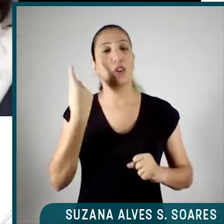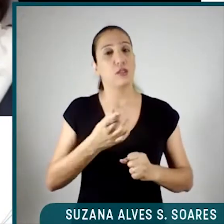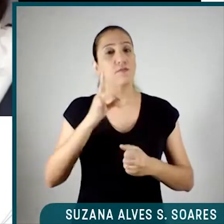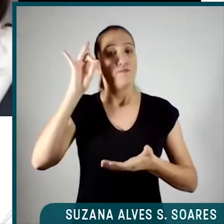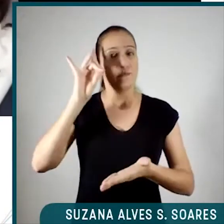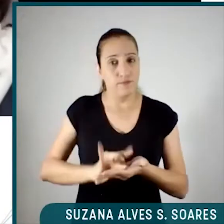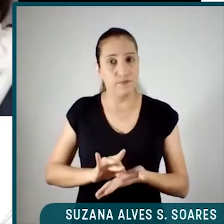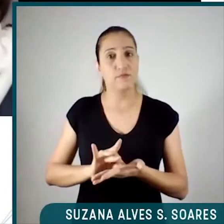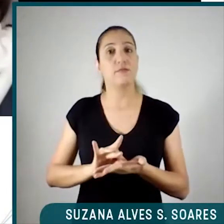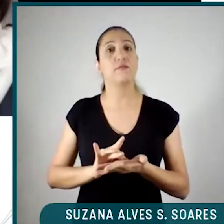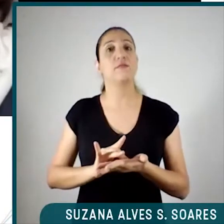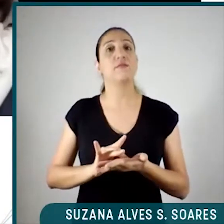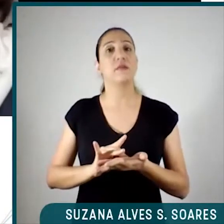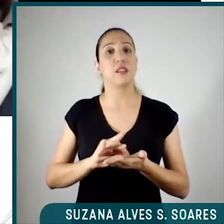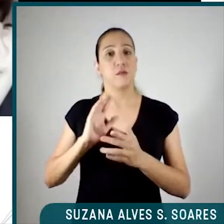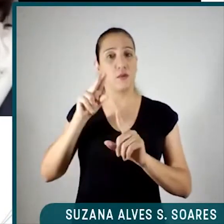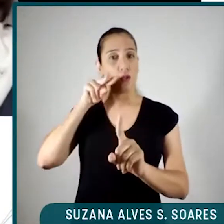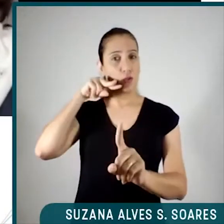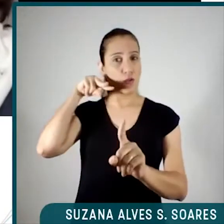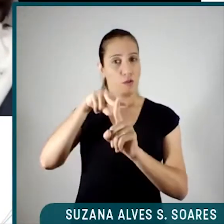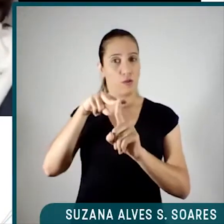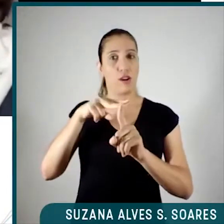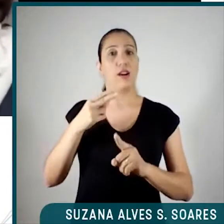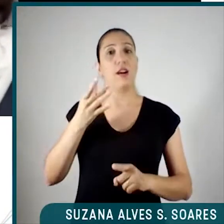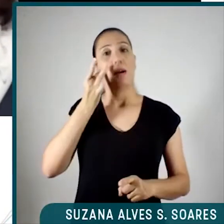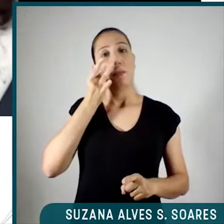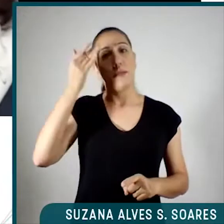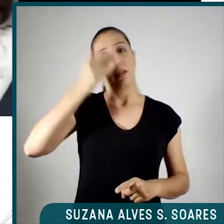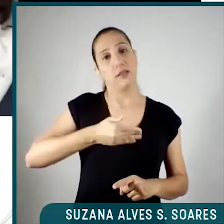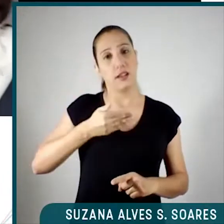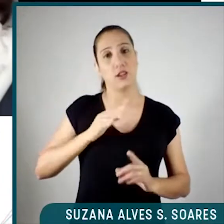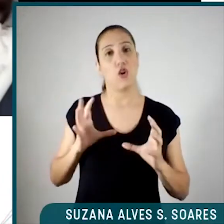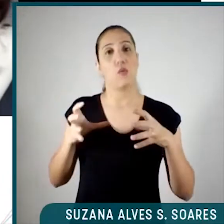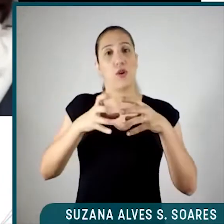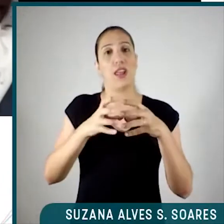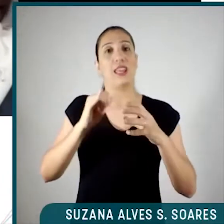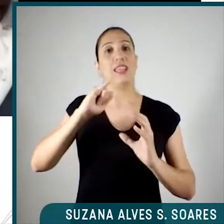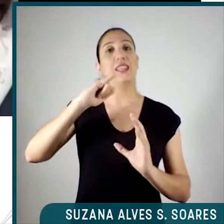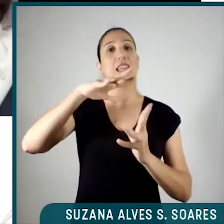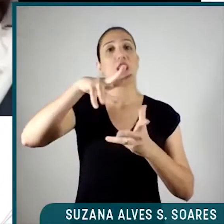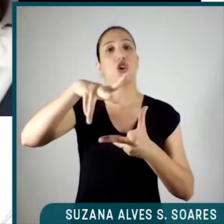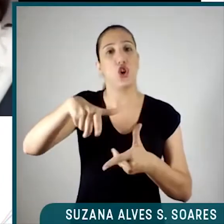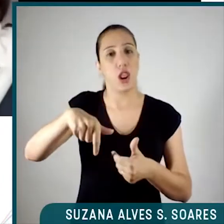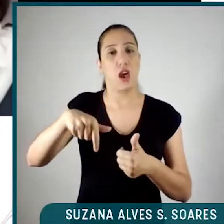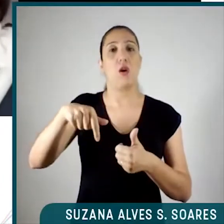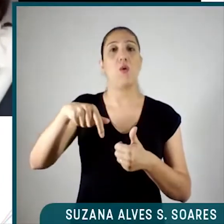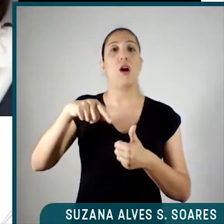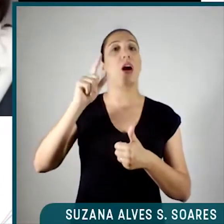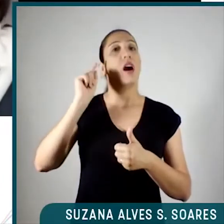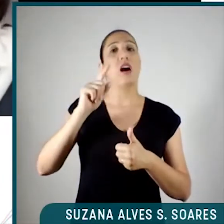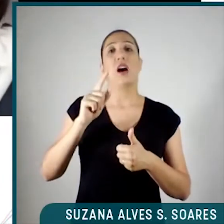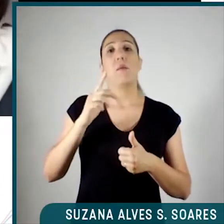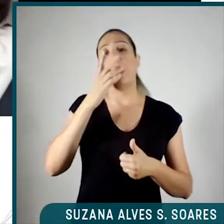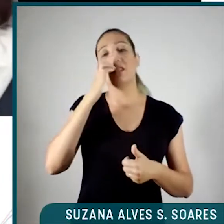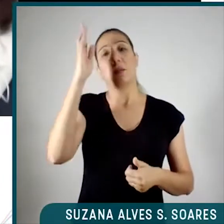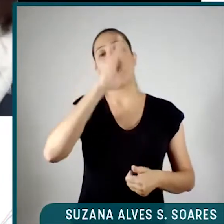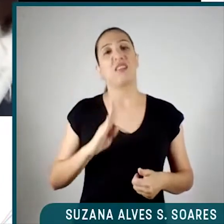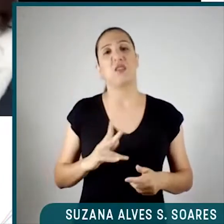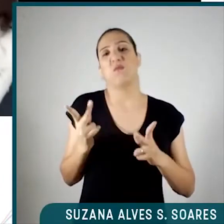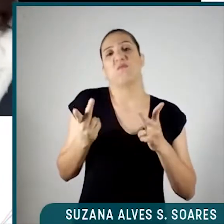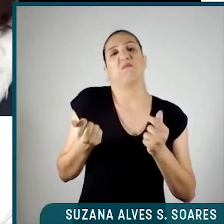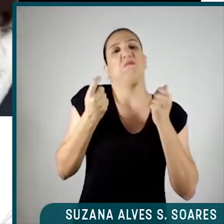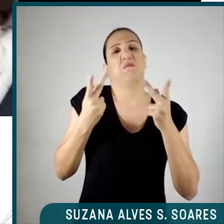digamos, do ponto de vista da nossa presença na comunidade internacional, um ator absolutamente irrelevante